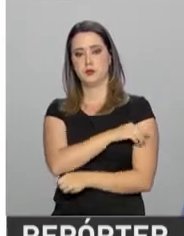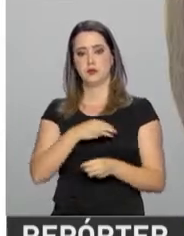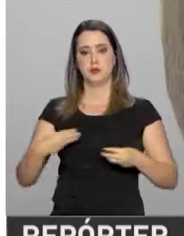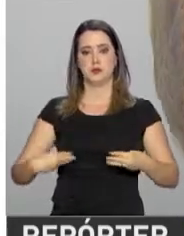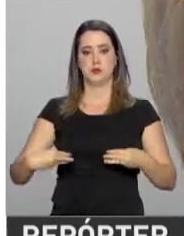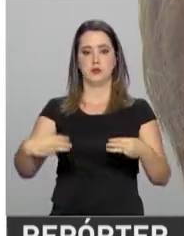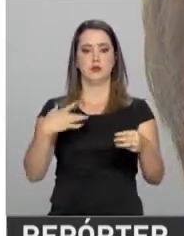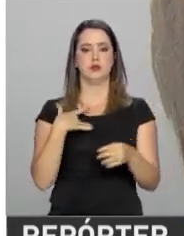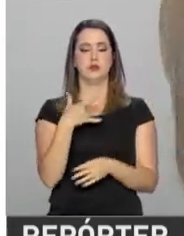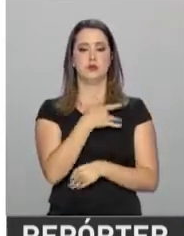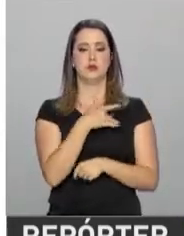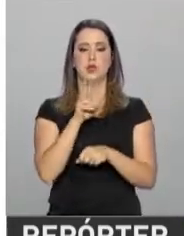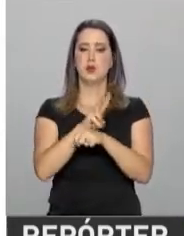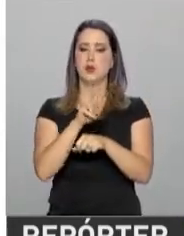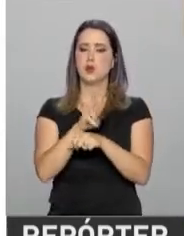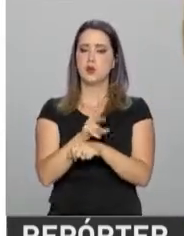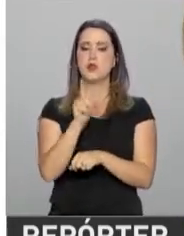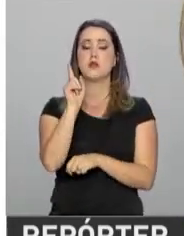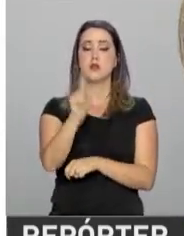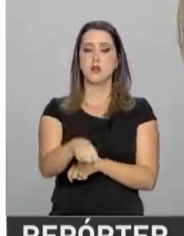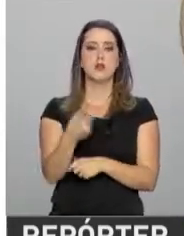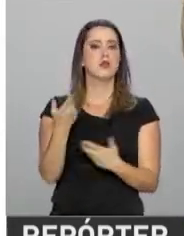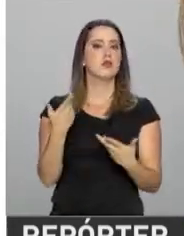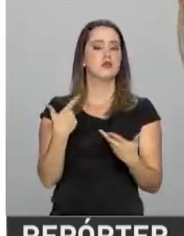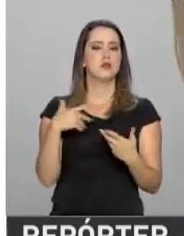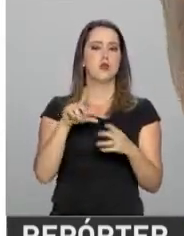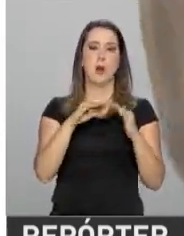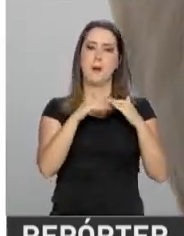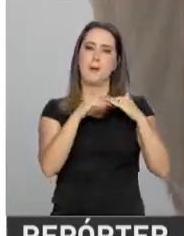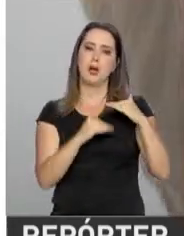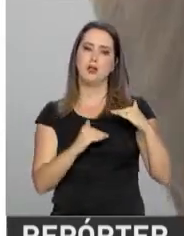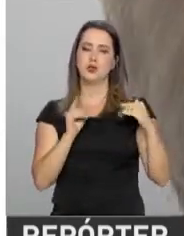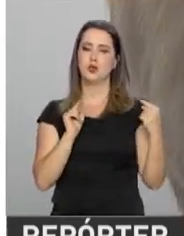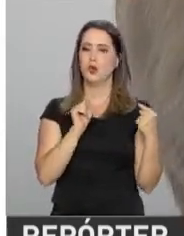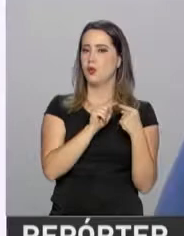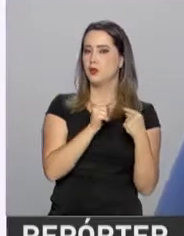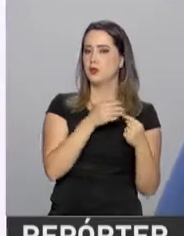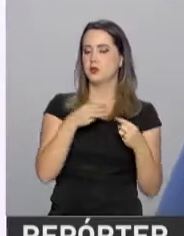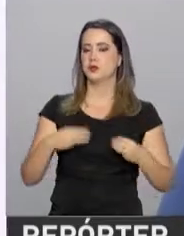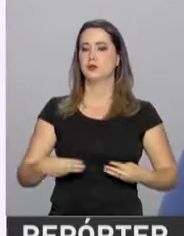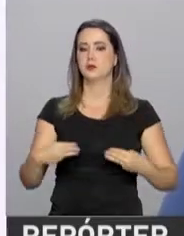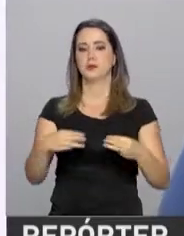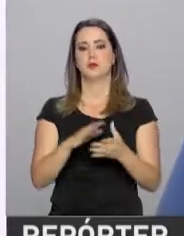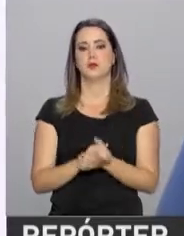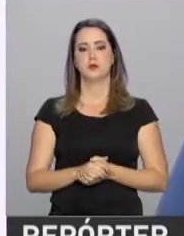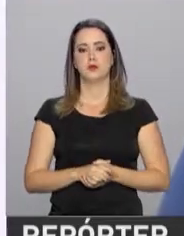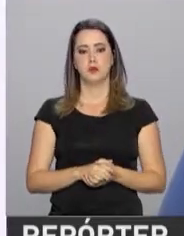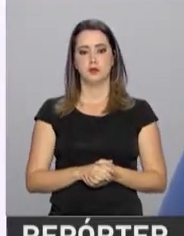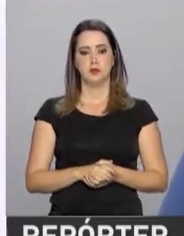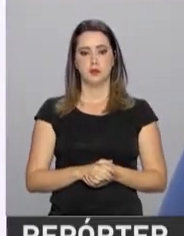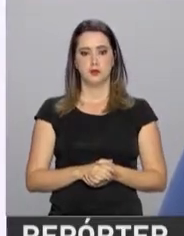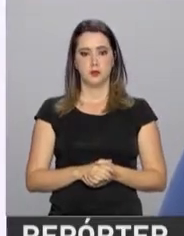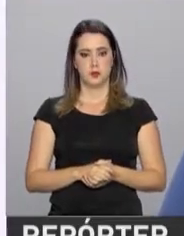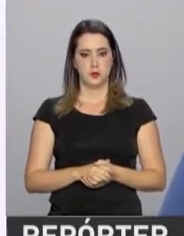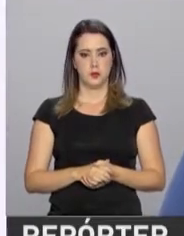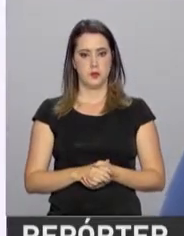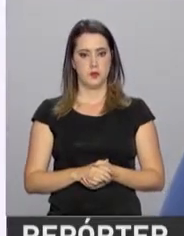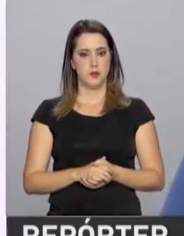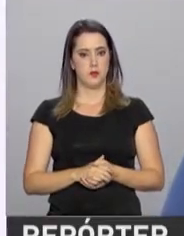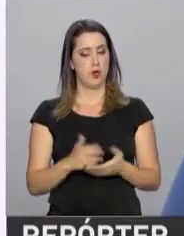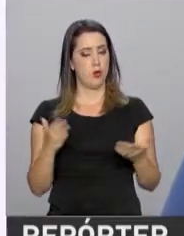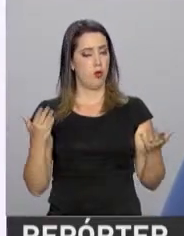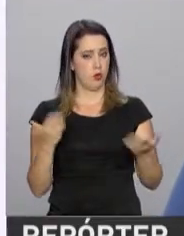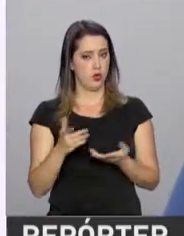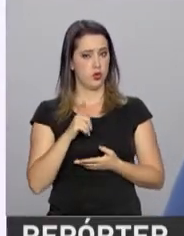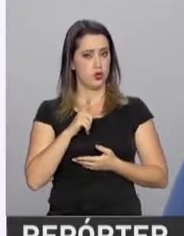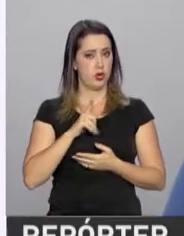a cobertura contra a doença está inferior à meta do ministério hoje nós temos uma cobertura em nível